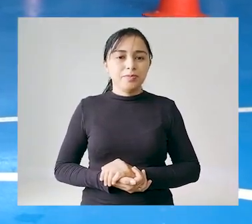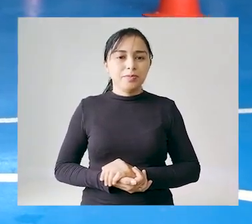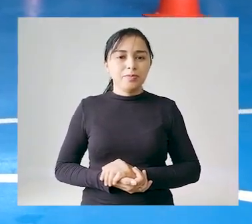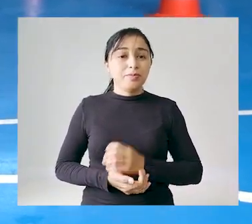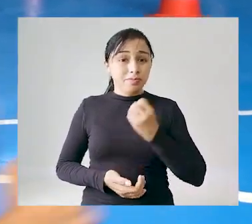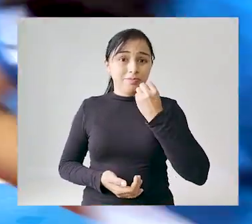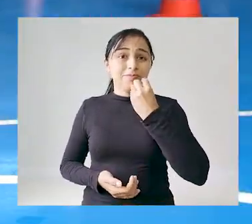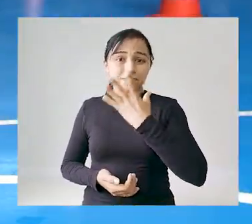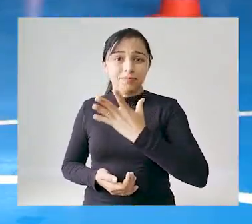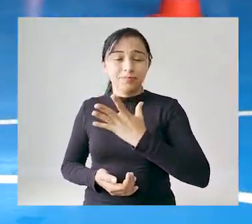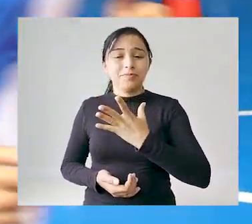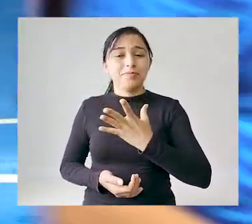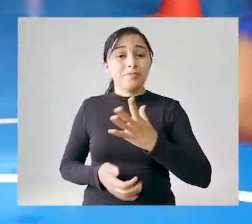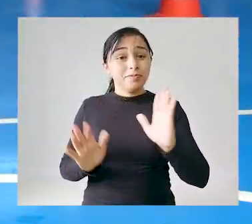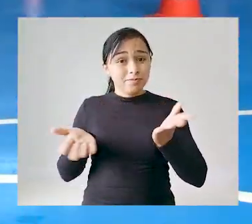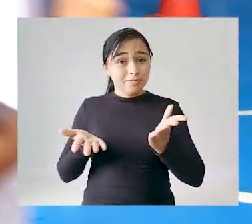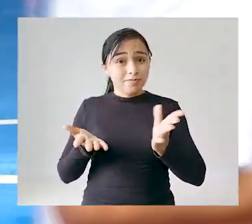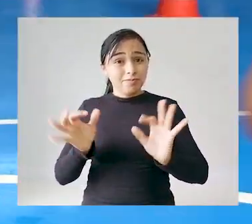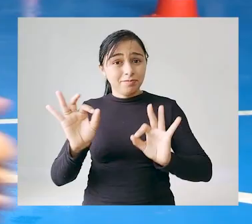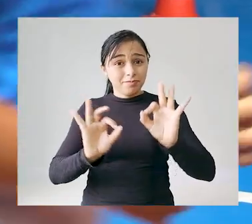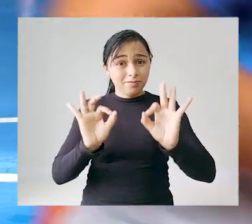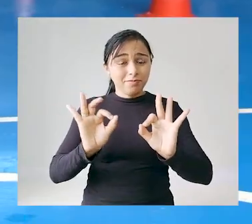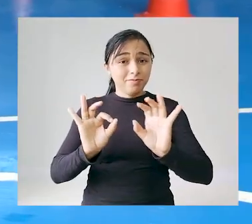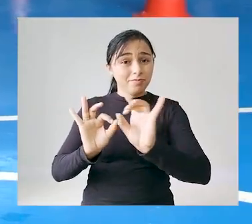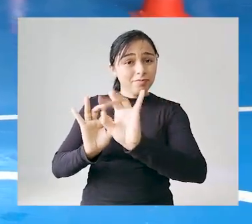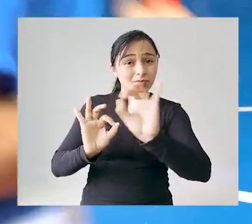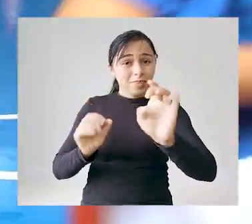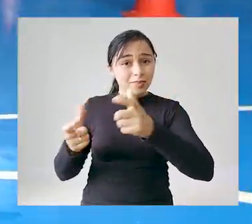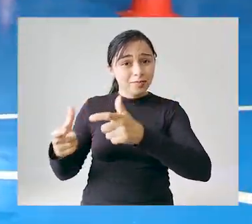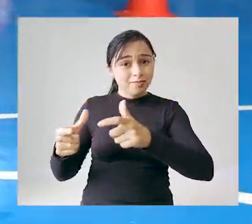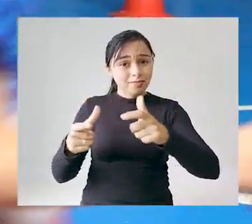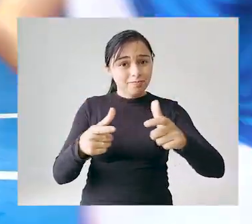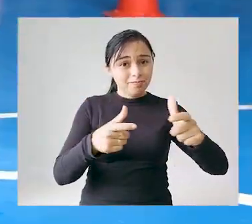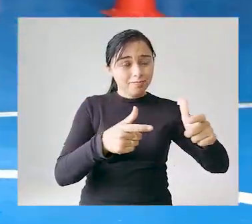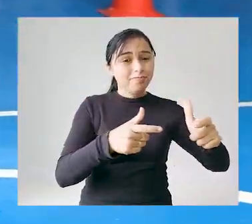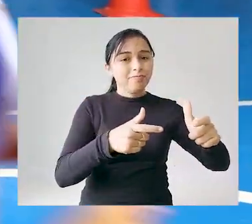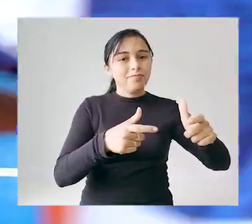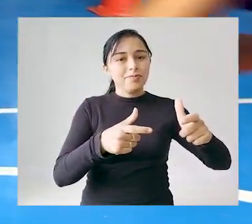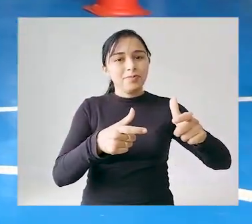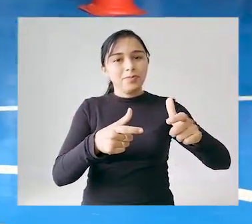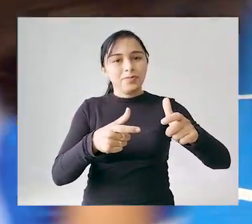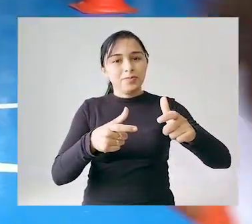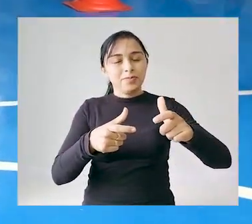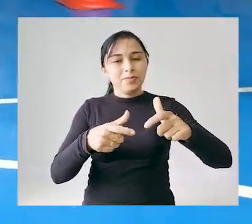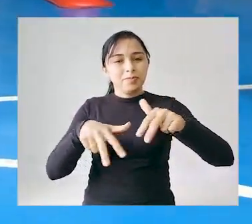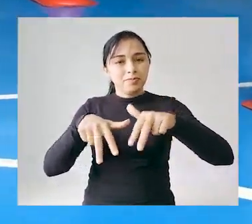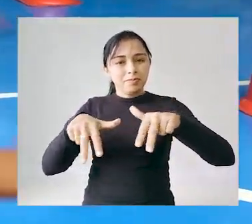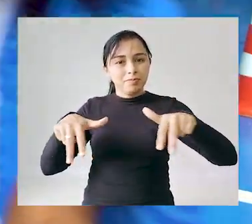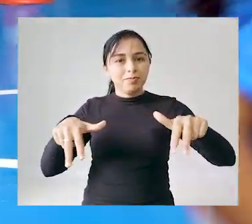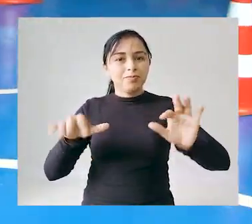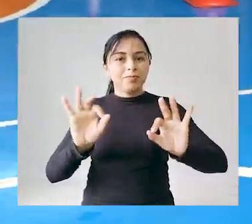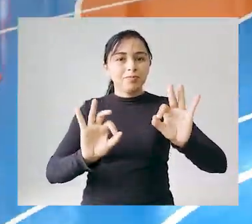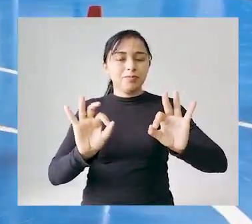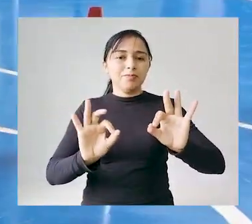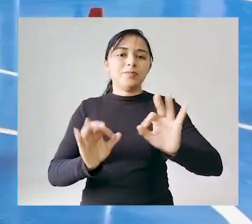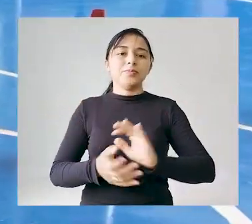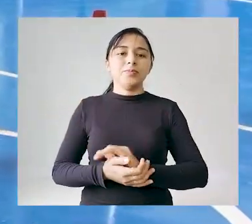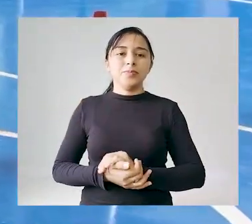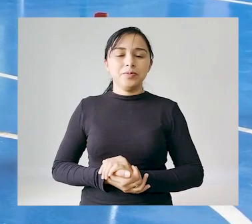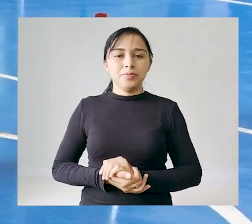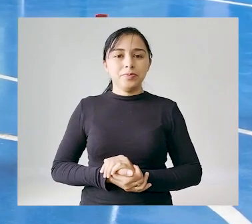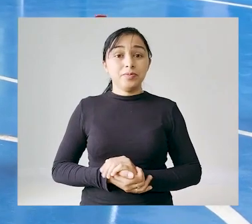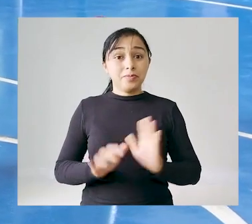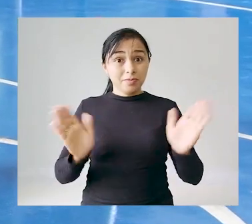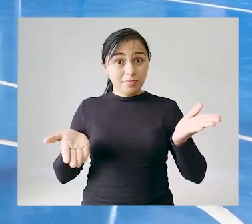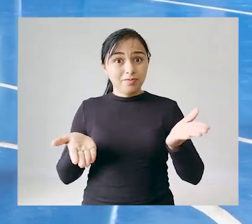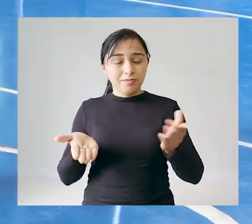Excelente aí, ó. Muito bem, vai parando nos locais de vocês. Isso, pode ir parando nos locais de vocês. Então,